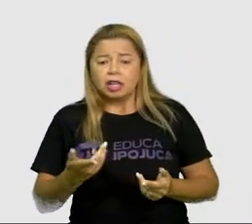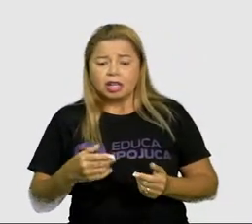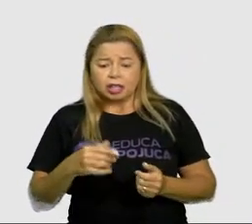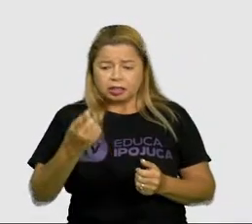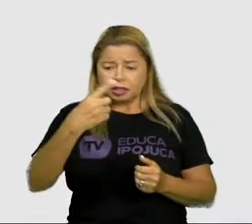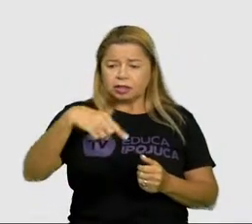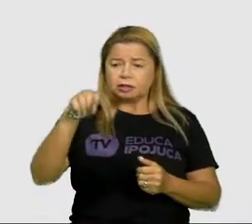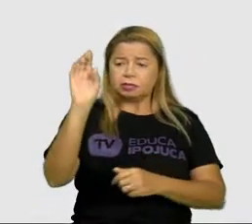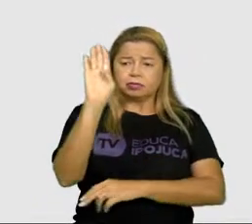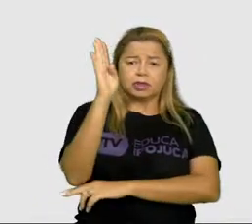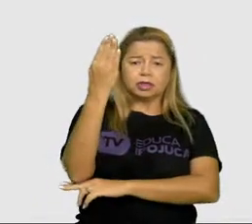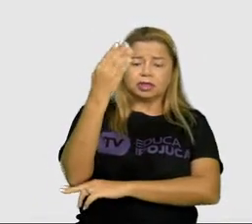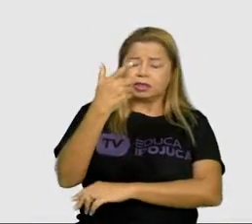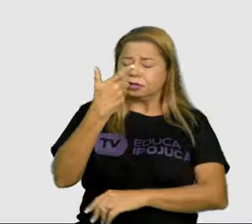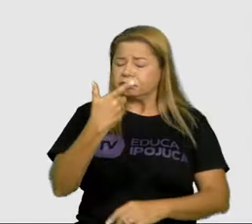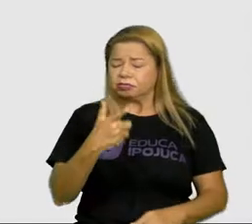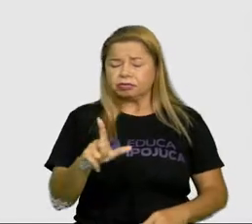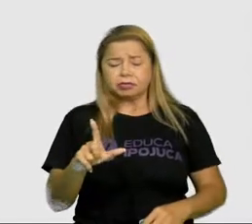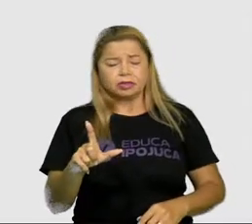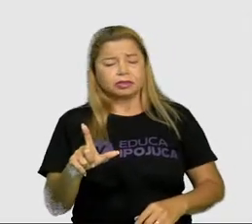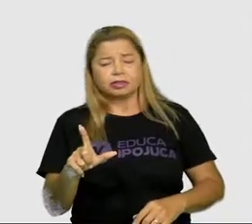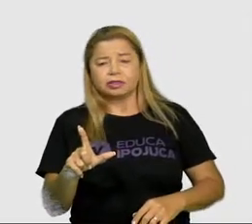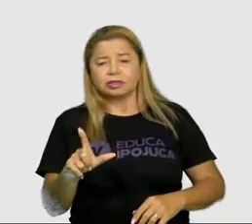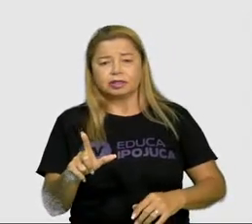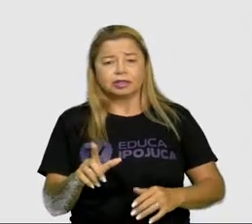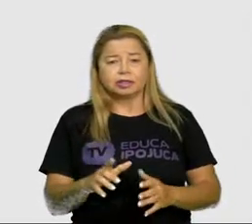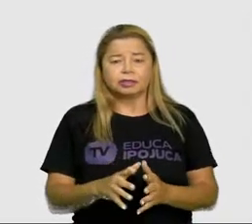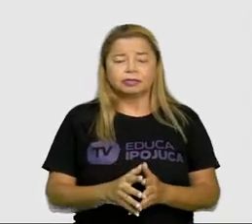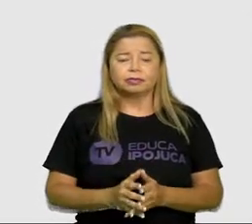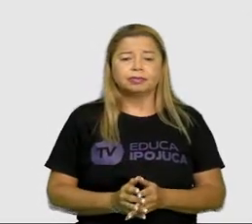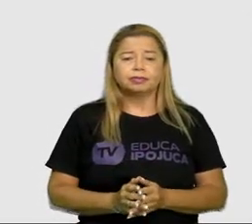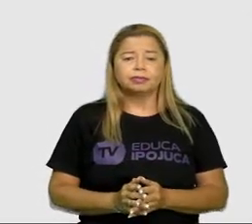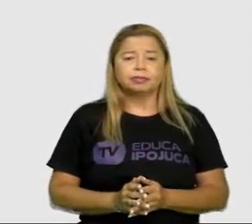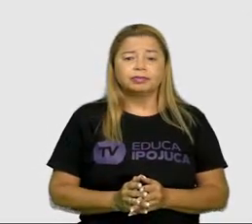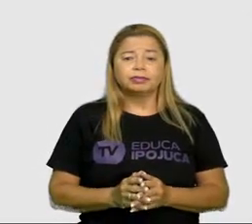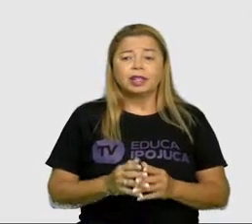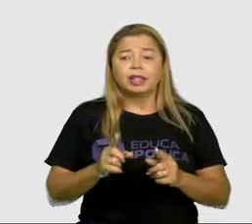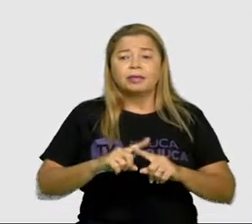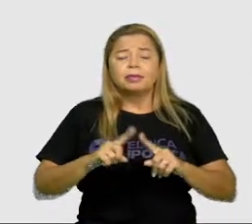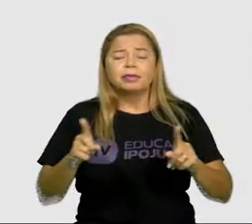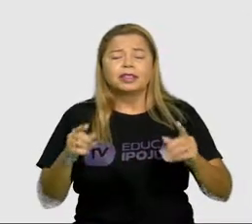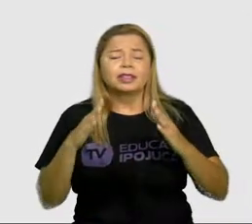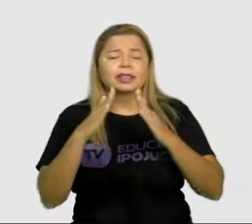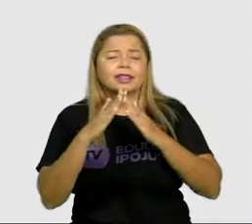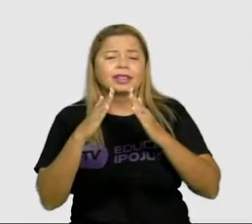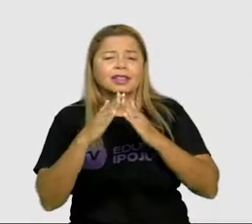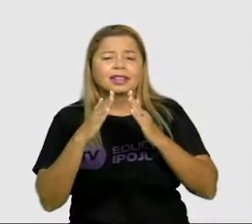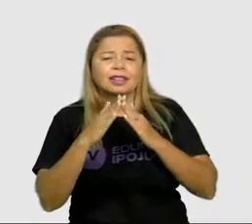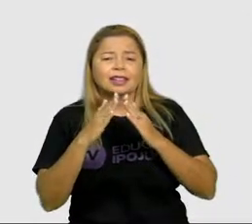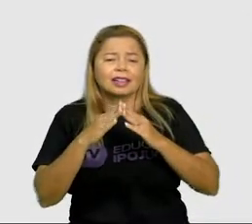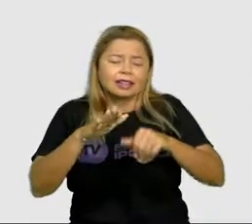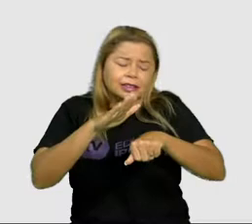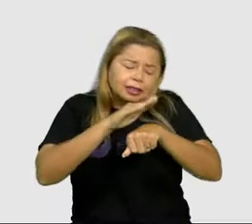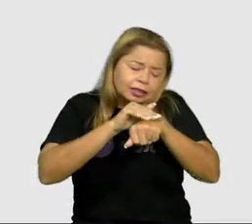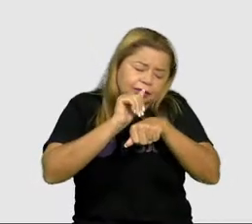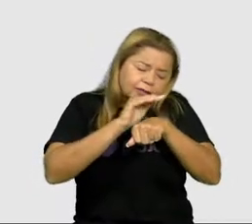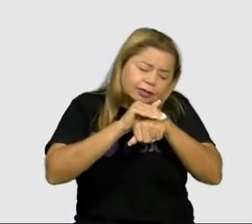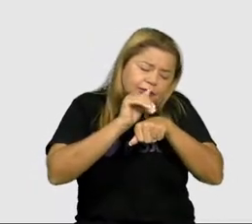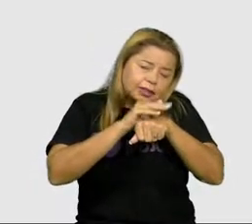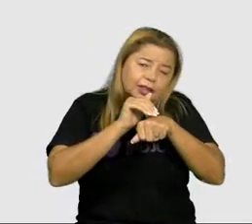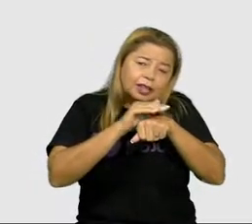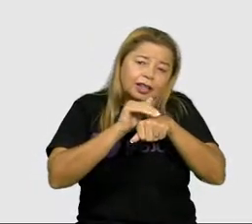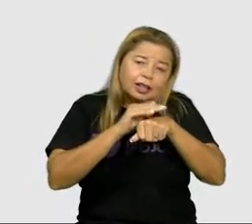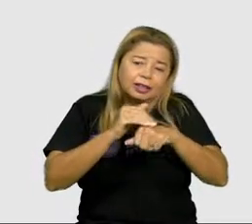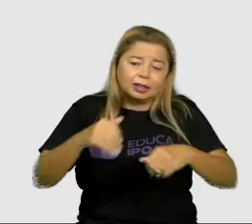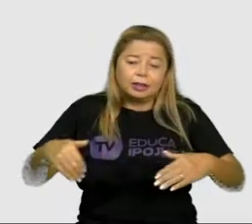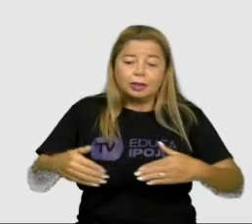pipi. Porque penico não tinha ali, mas era feita com muito esmero. Na